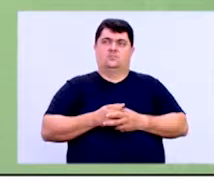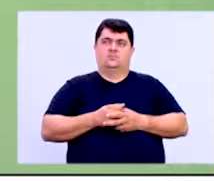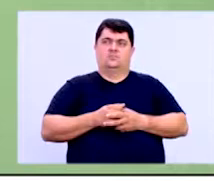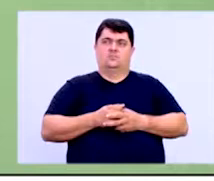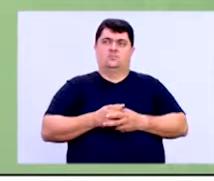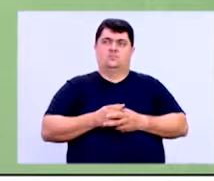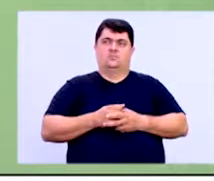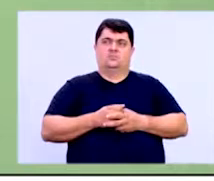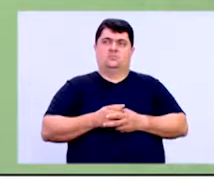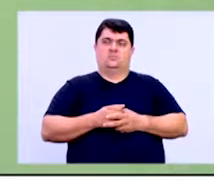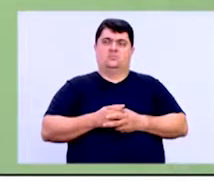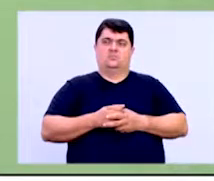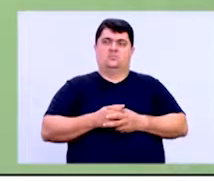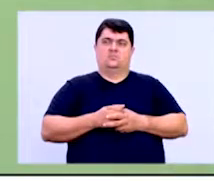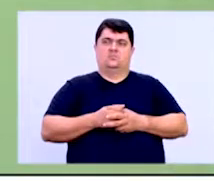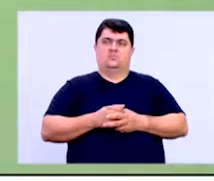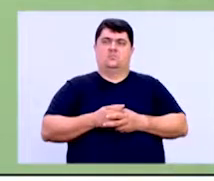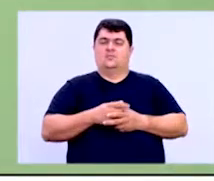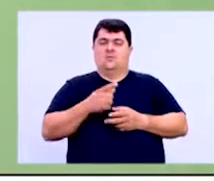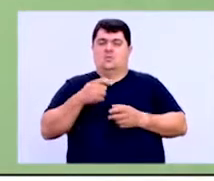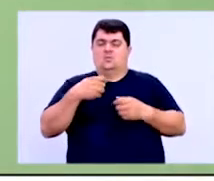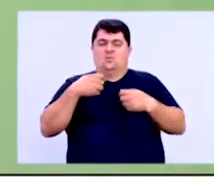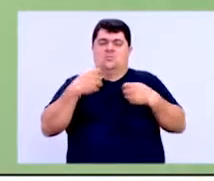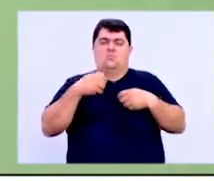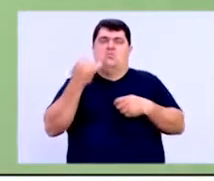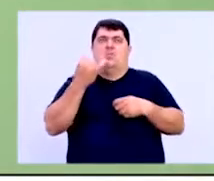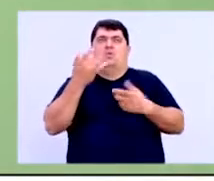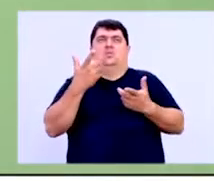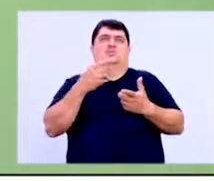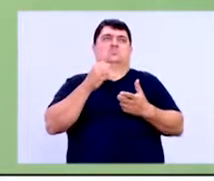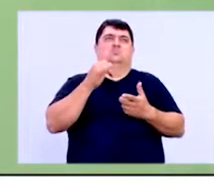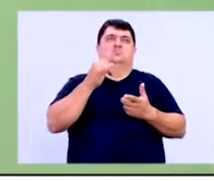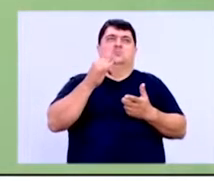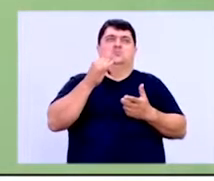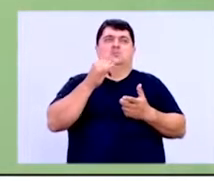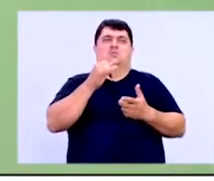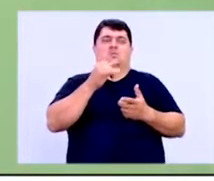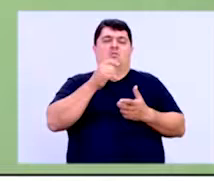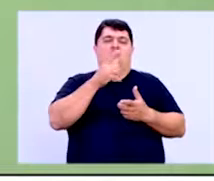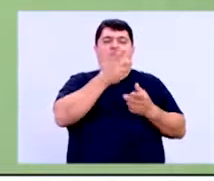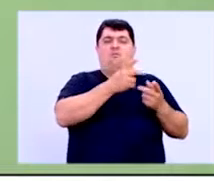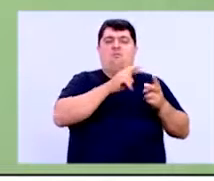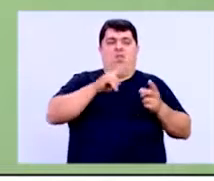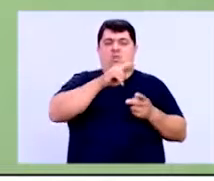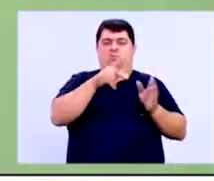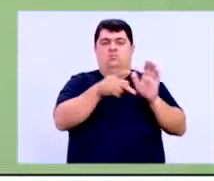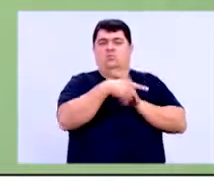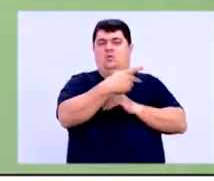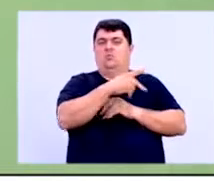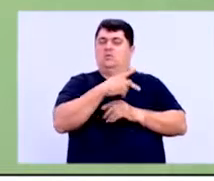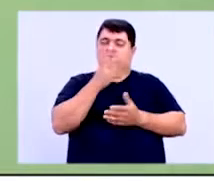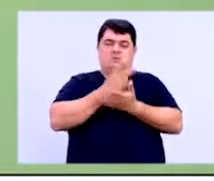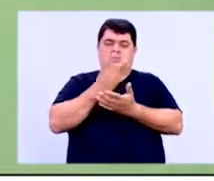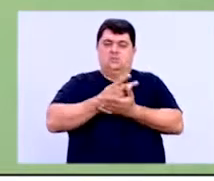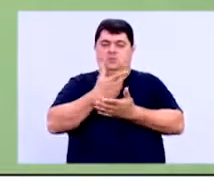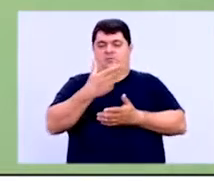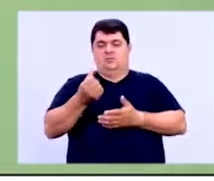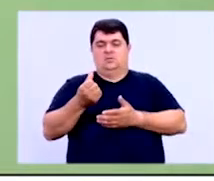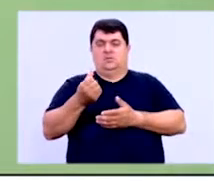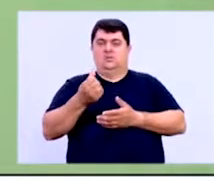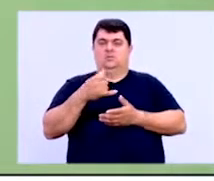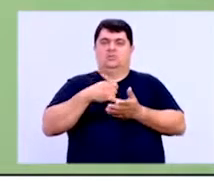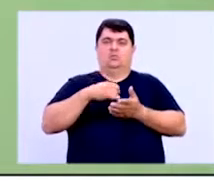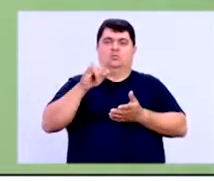Então, 26. Independente do valor do produto ser 100, a nossa receita ser 100 ou ser 10, a carga tributária vai ser 26.